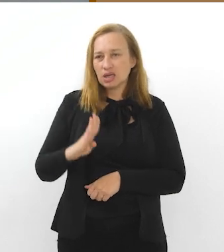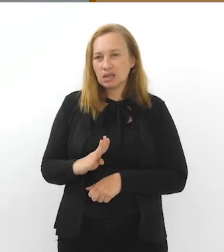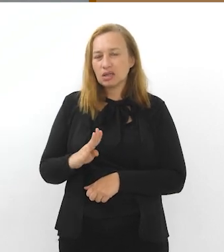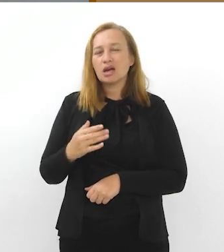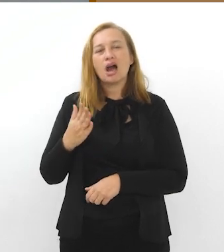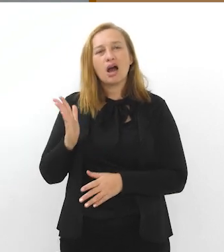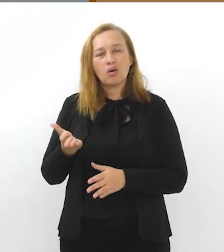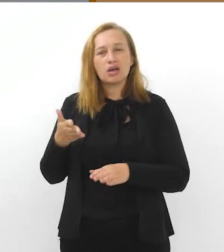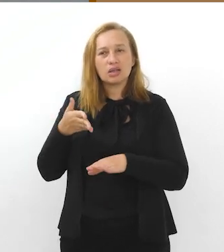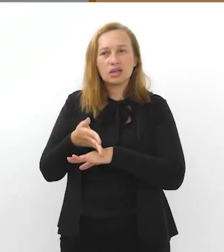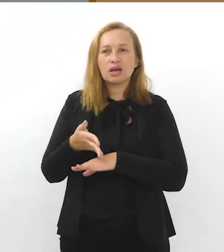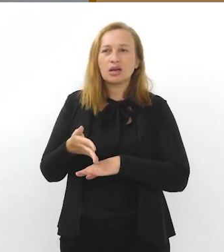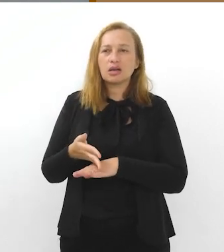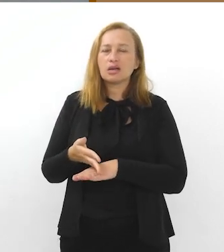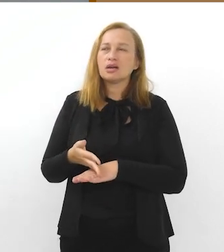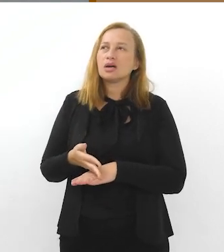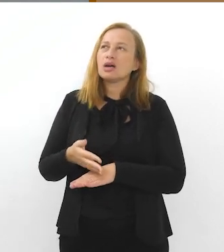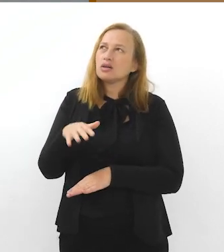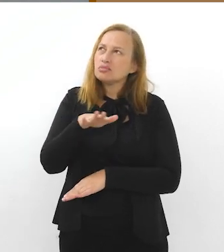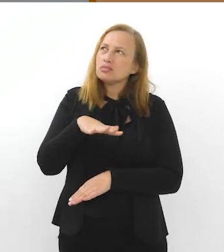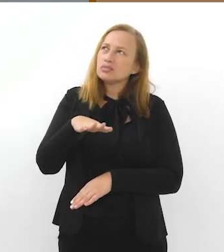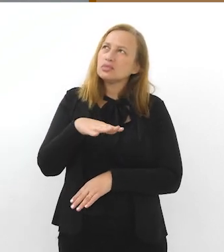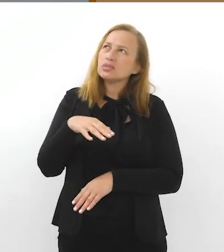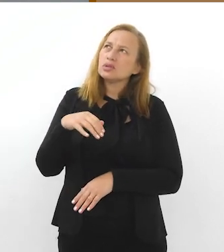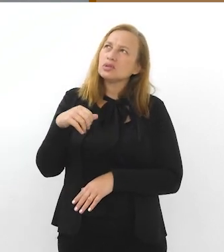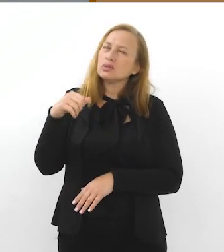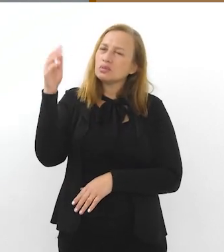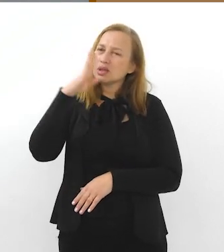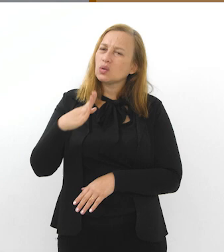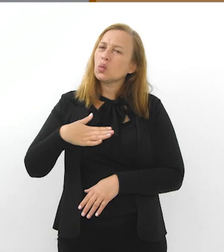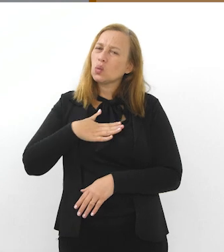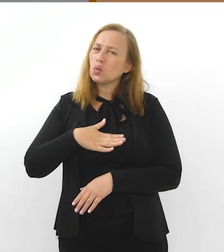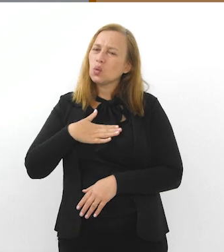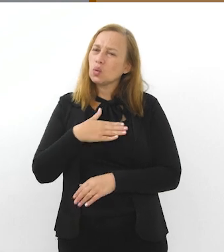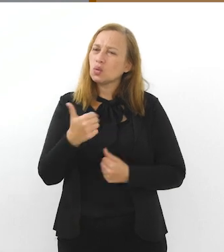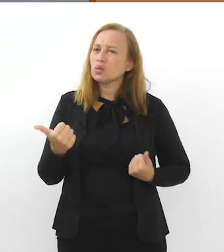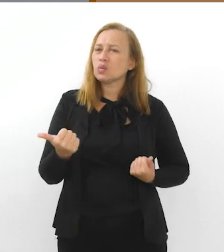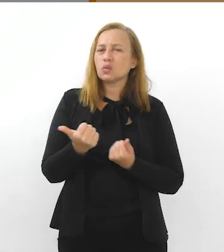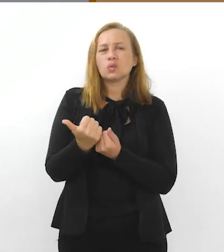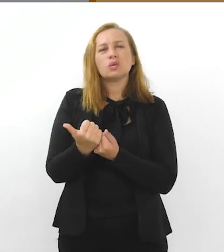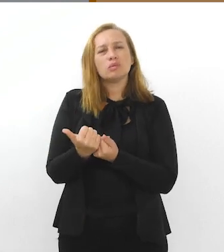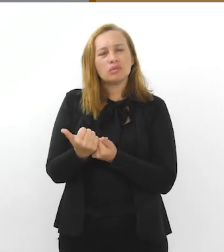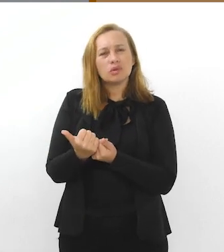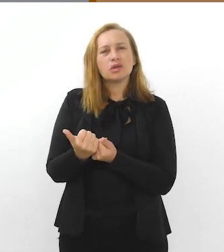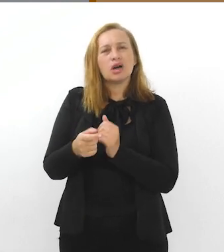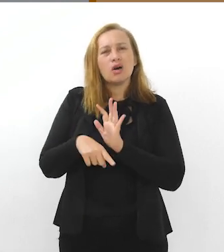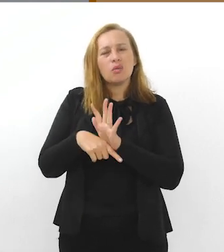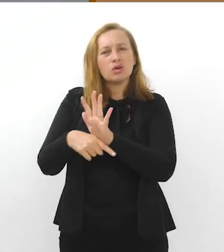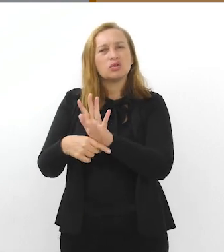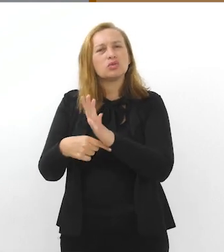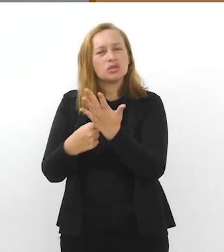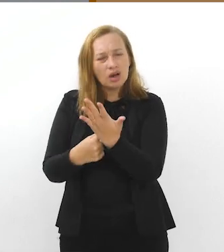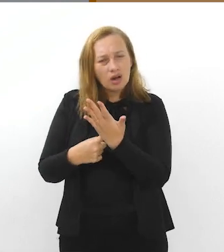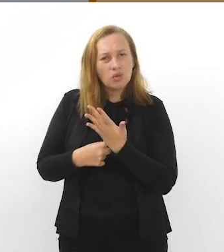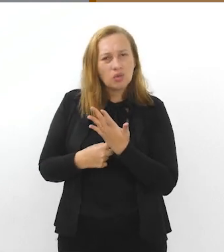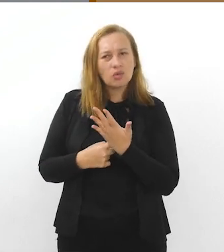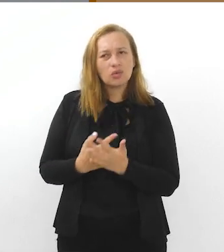Então, entre a gente, o pessoal do Brasil, é gostoso, sabe? Um ajudar o outro, um orientar o